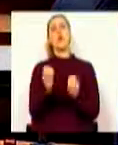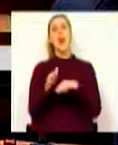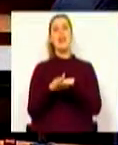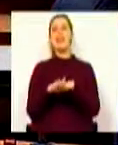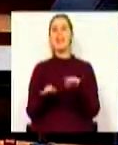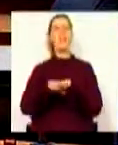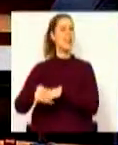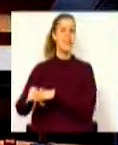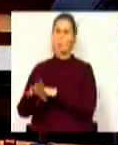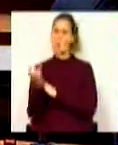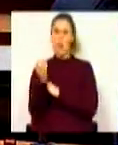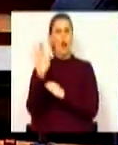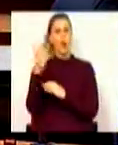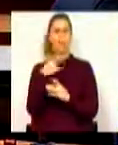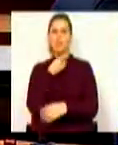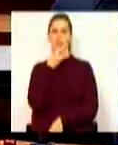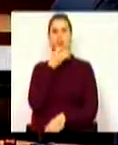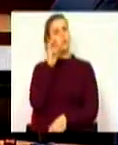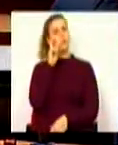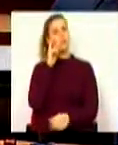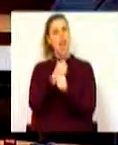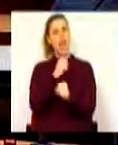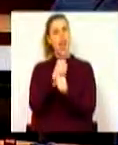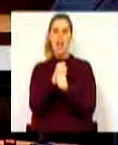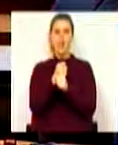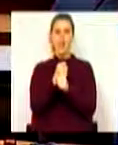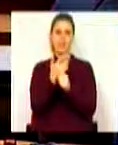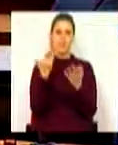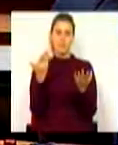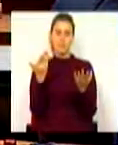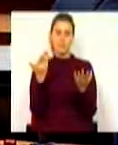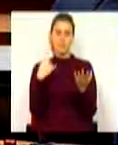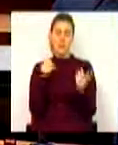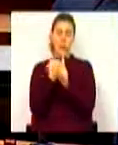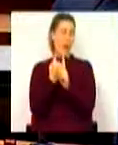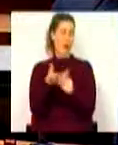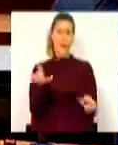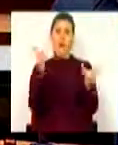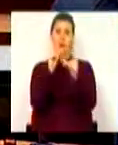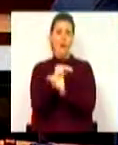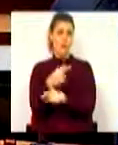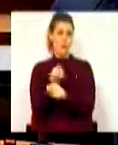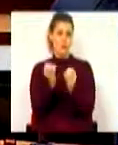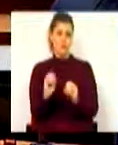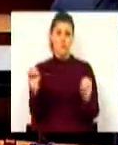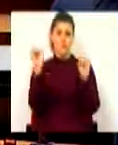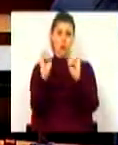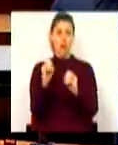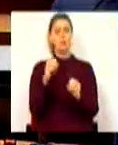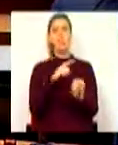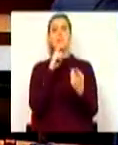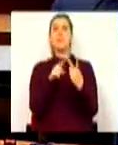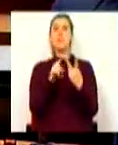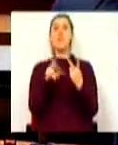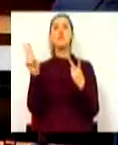direita quando se trata de proteger os trabalhadores, não foi, portanto, nada de novo que aqui trouxeram. Ponto 1.